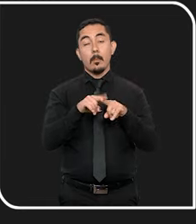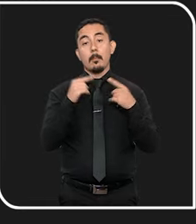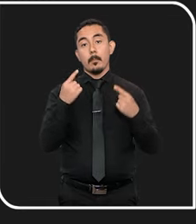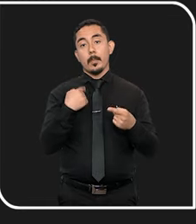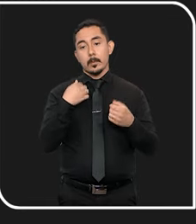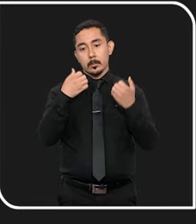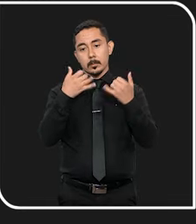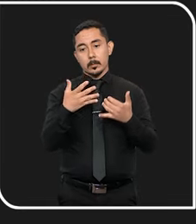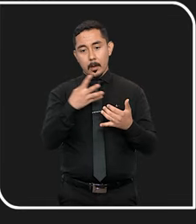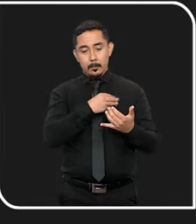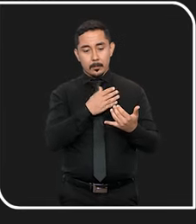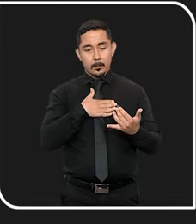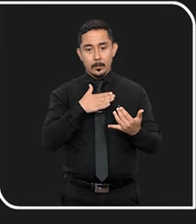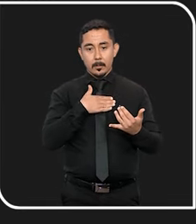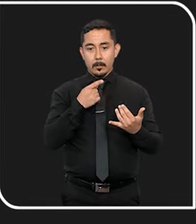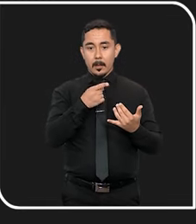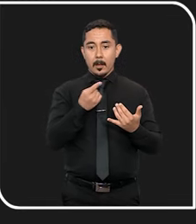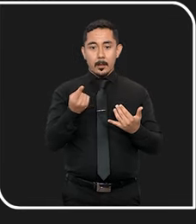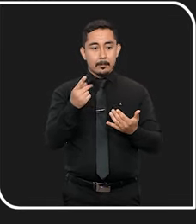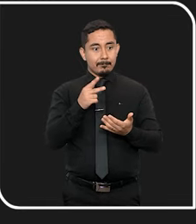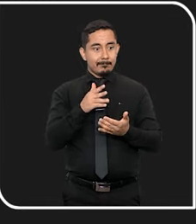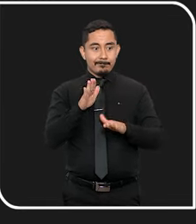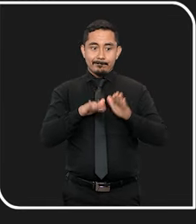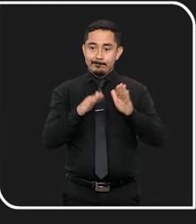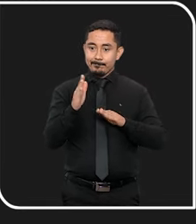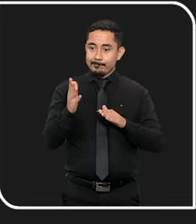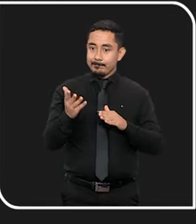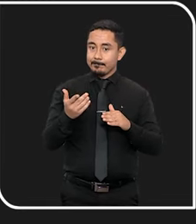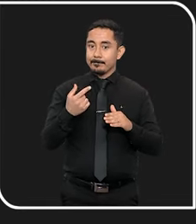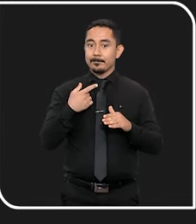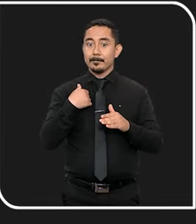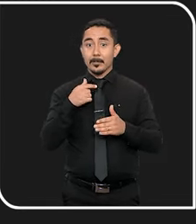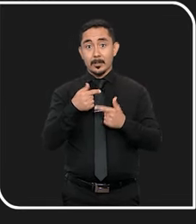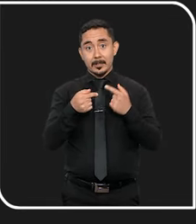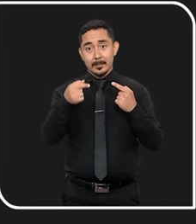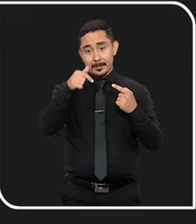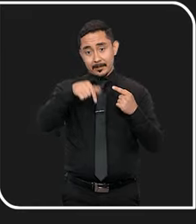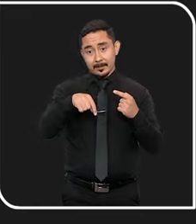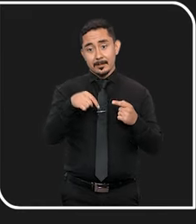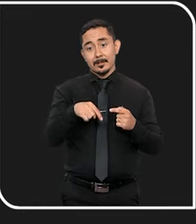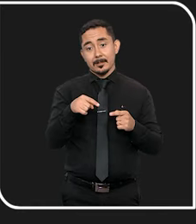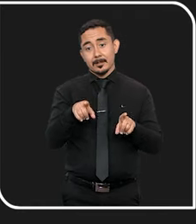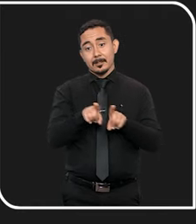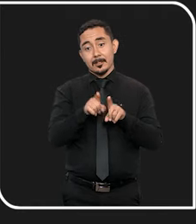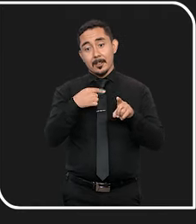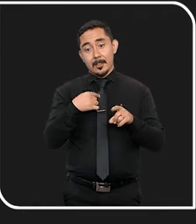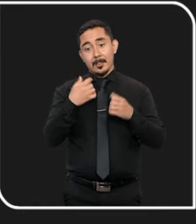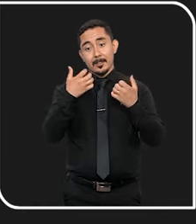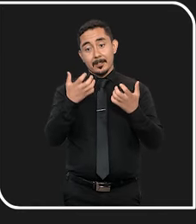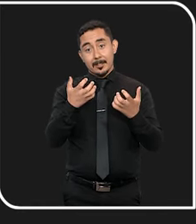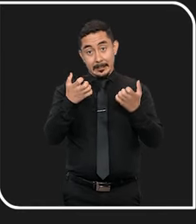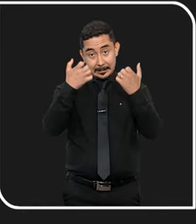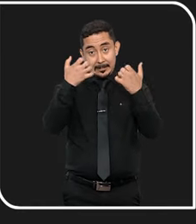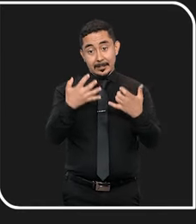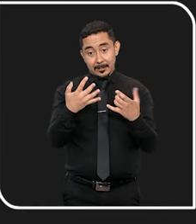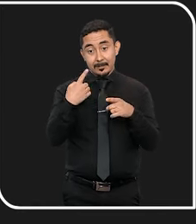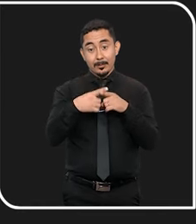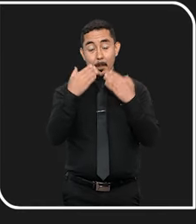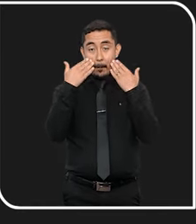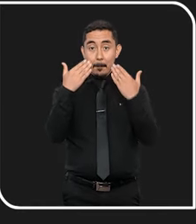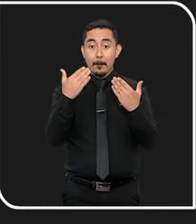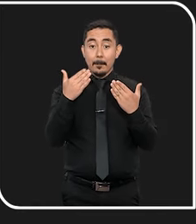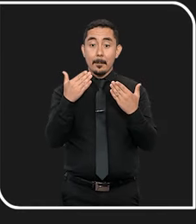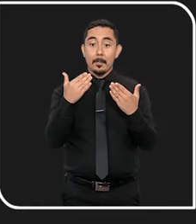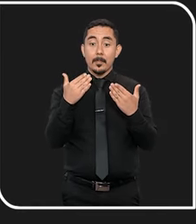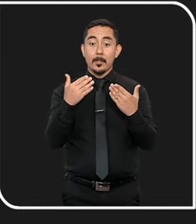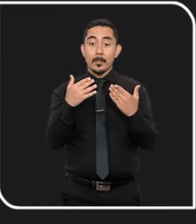forma alguma eu vou contar para vocês que o meu filho de 5 anos me colocou apertada essa semana e é por isso que eu tô tô querendo dar